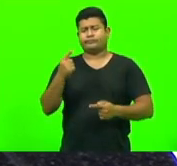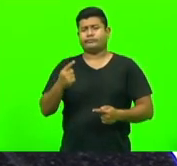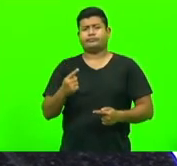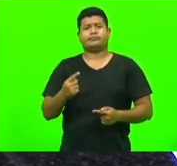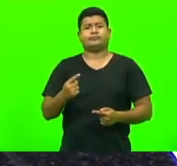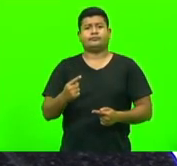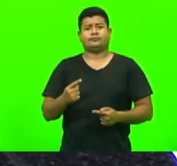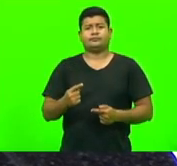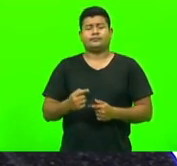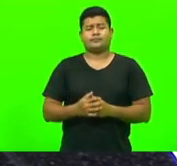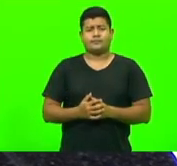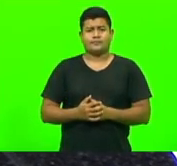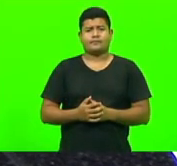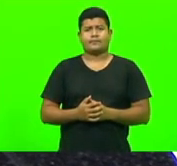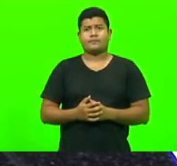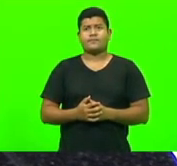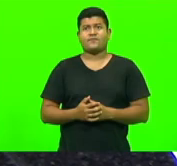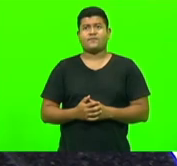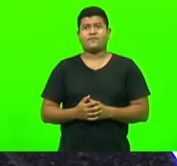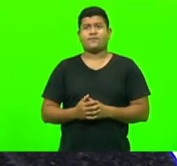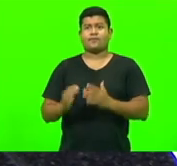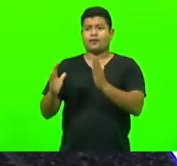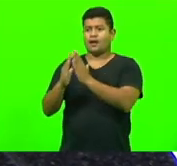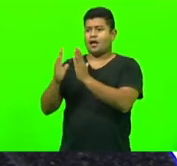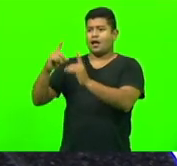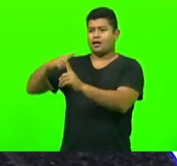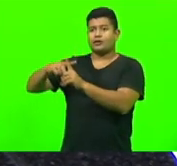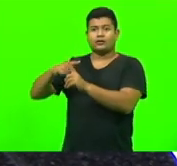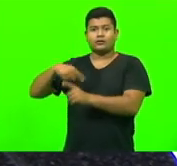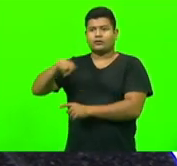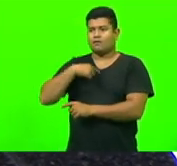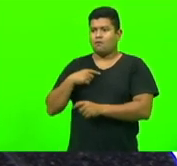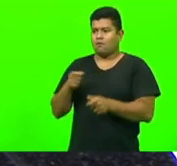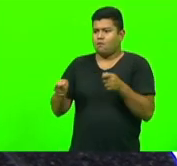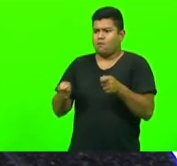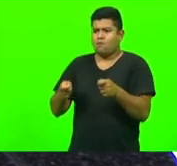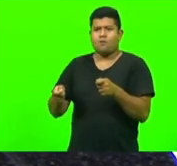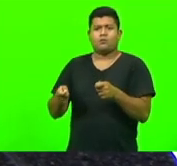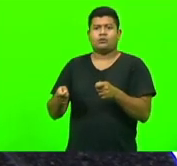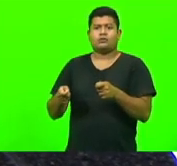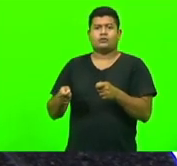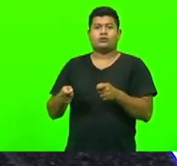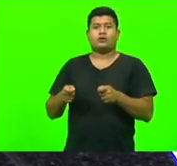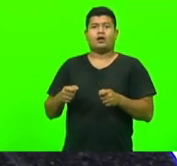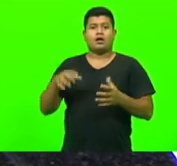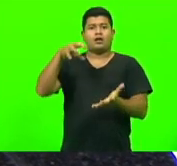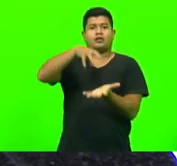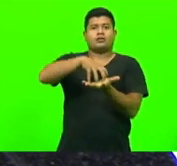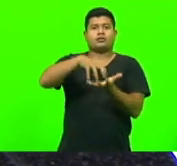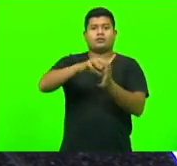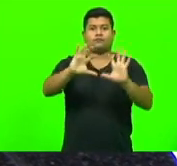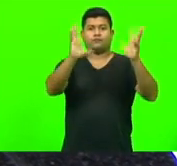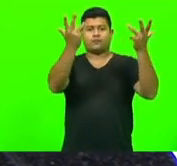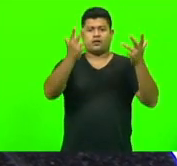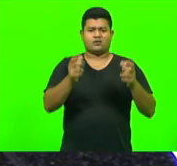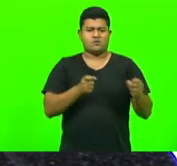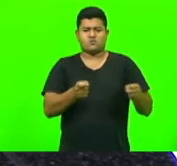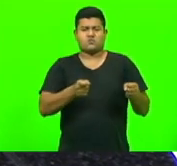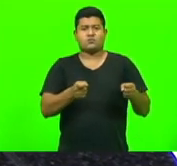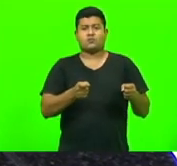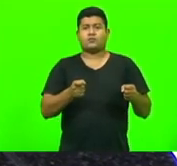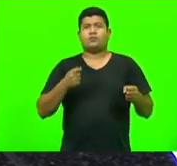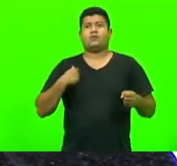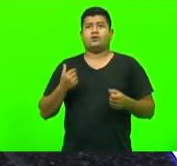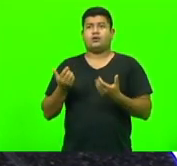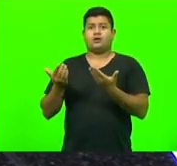dificuldade. É uma igreja que vai ficar controlando, é um centro de eventos vai ficar controlando, para entrar na escola tem que